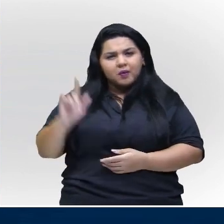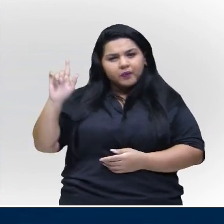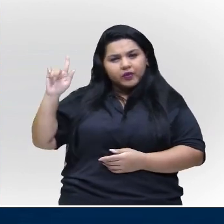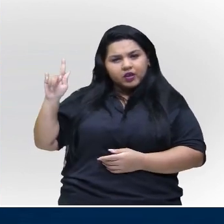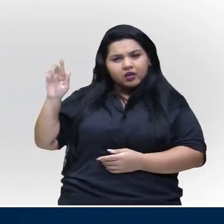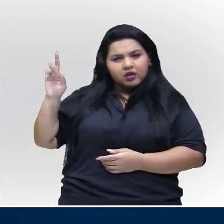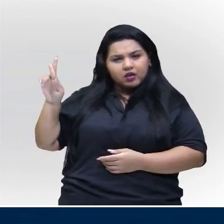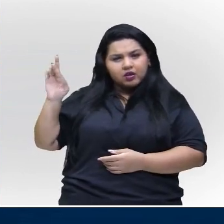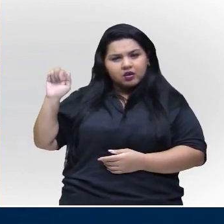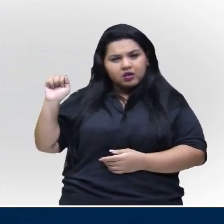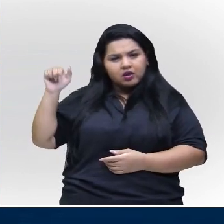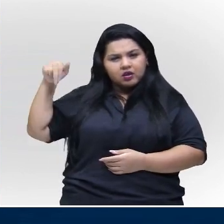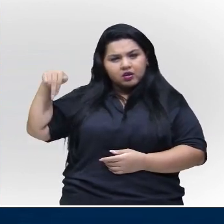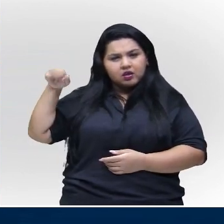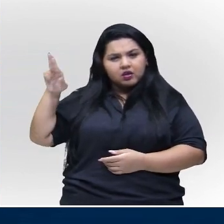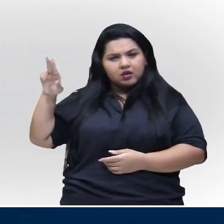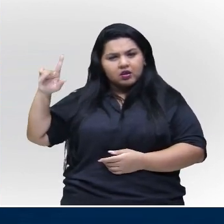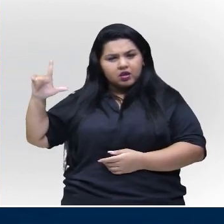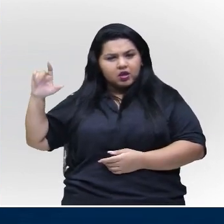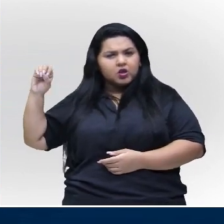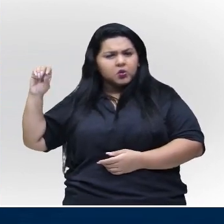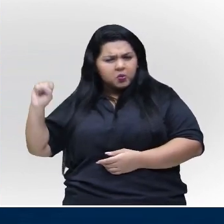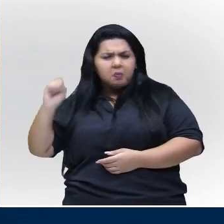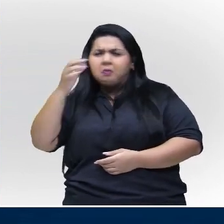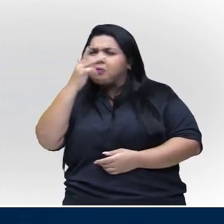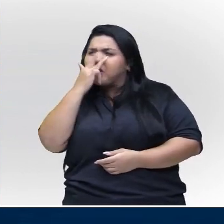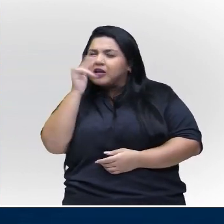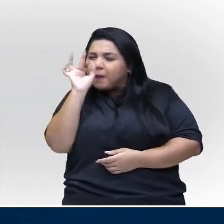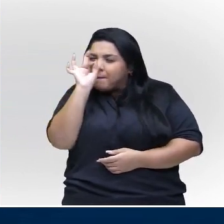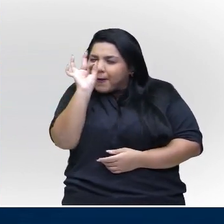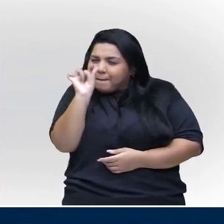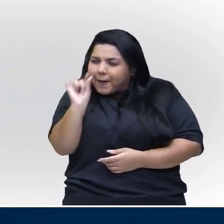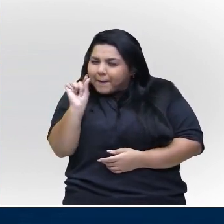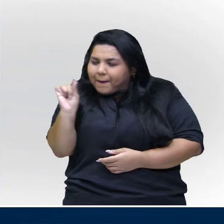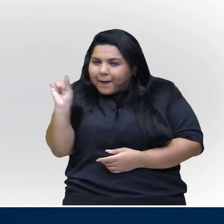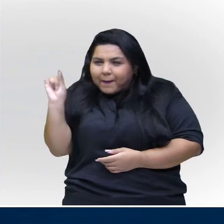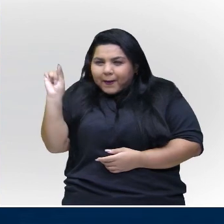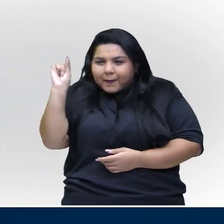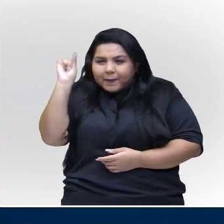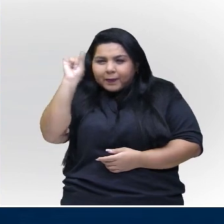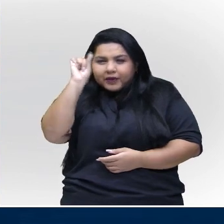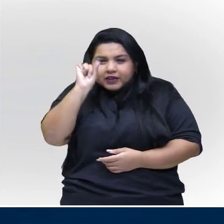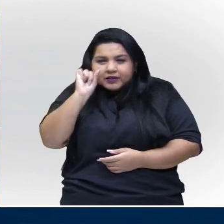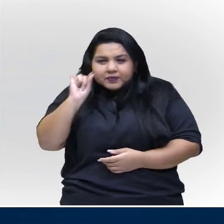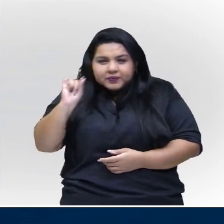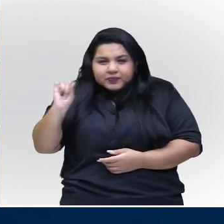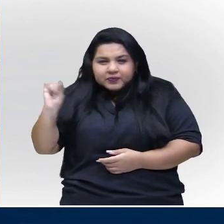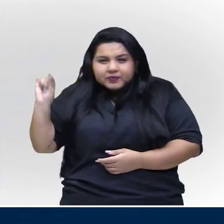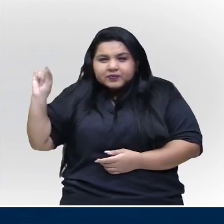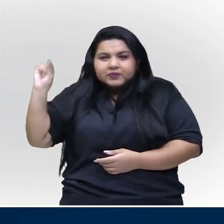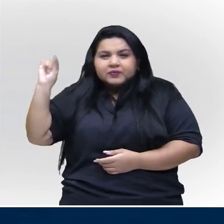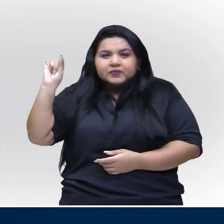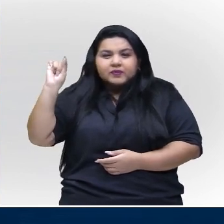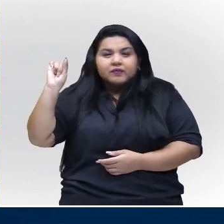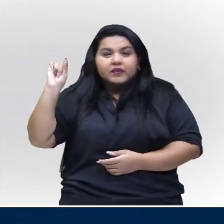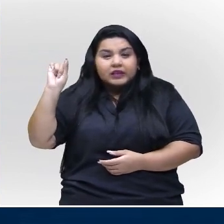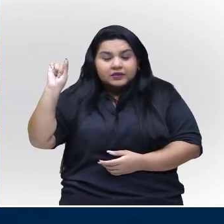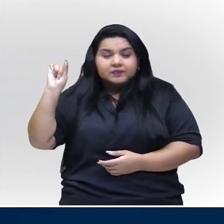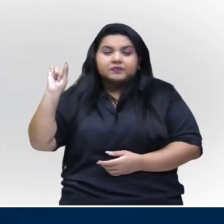Grânulos, né, é como se fossem realmente grãos, porque eles são bem pequenos, né, como se fossem bolinhas bem pequenas que vão